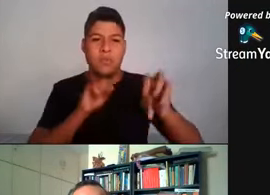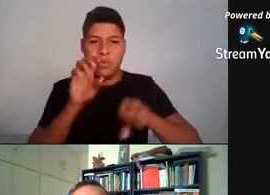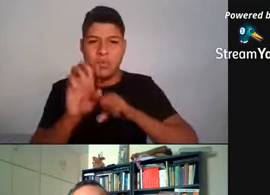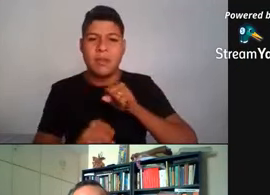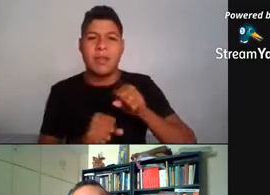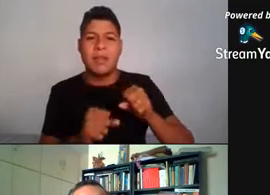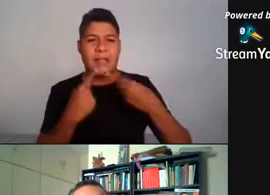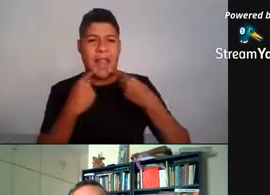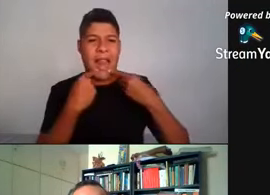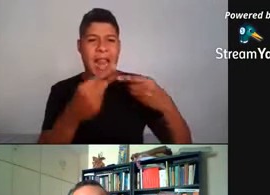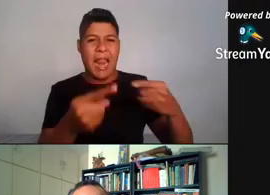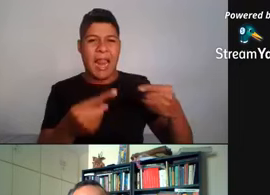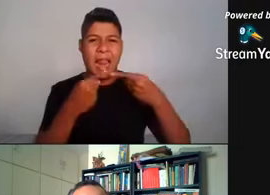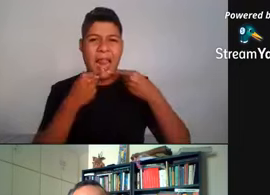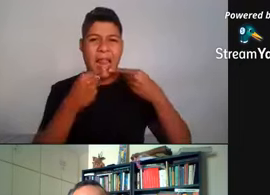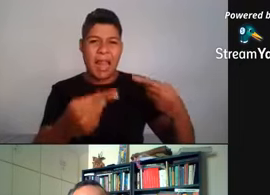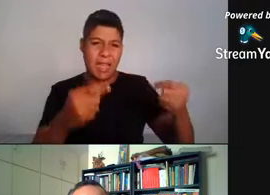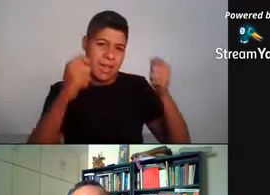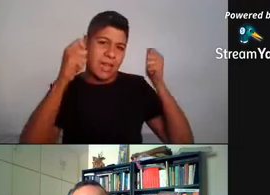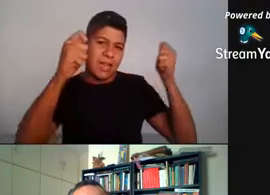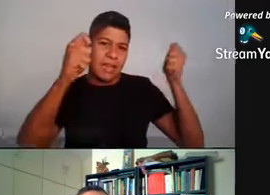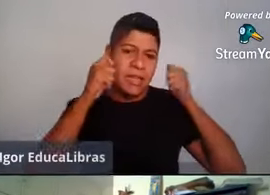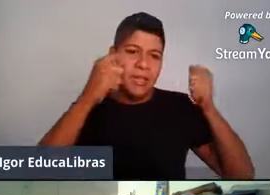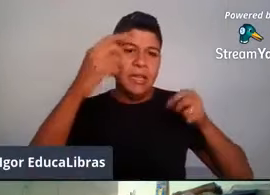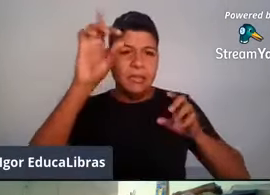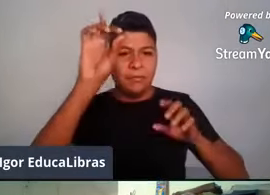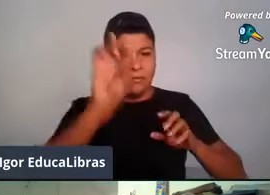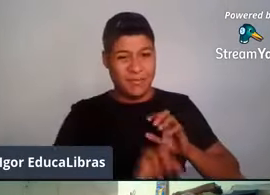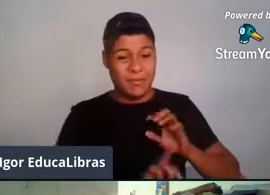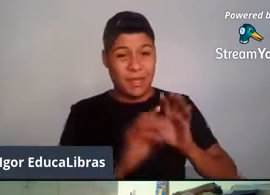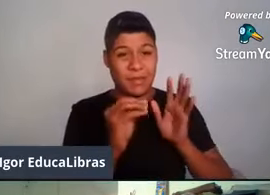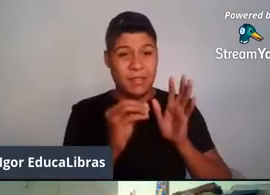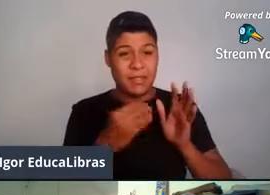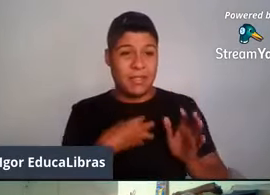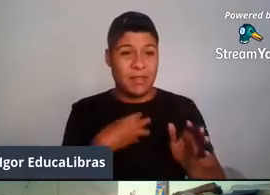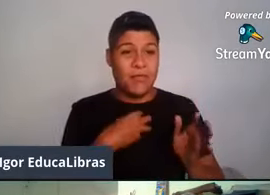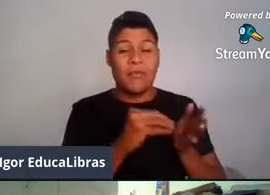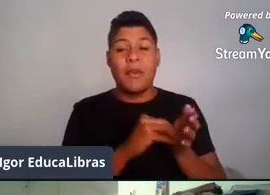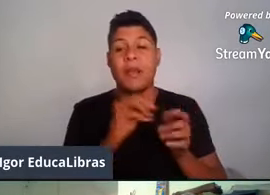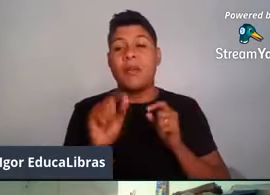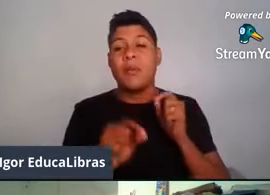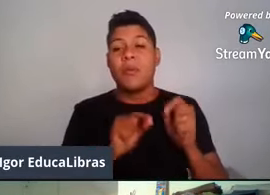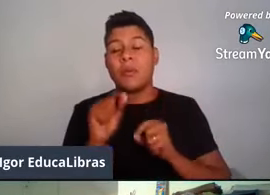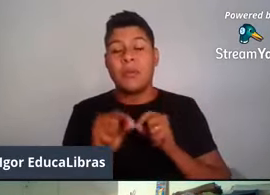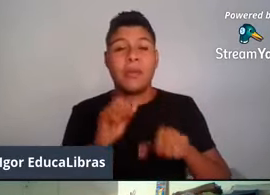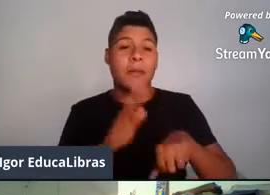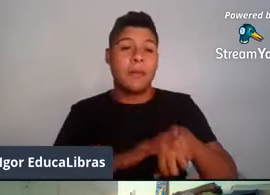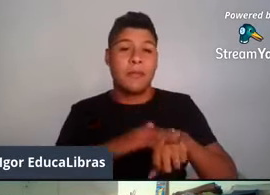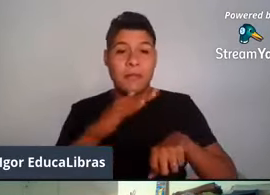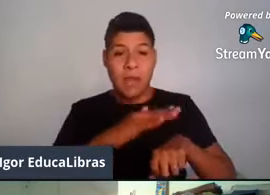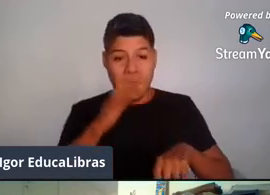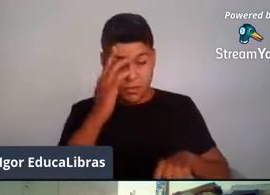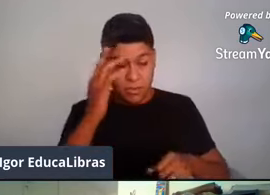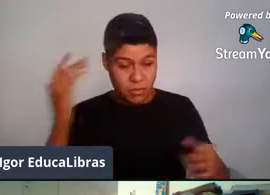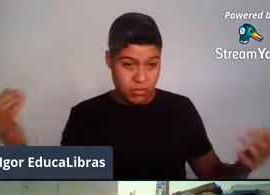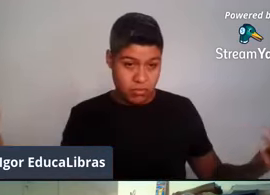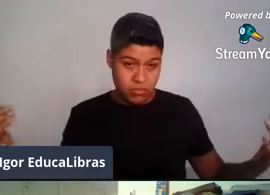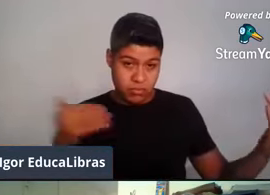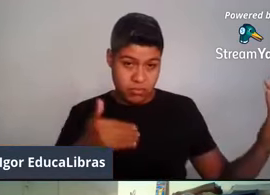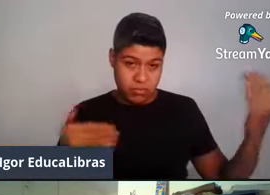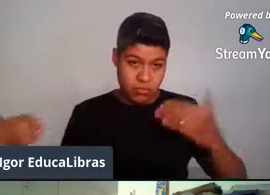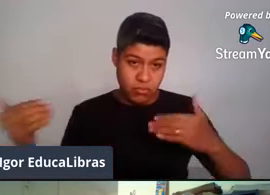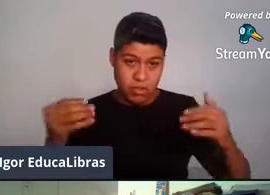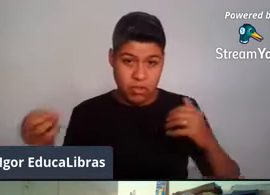brigando, lutando pelos direitos, e eu sinto um pouco falta disso, né, de mais pessoas, de pessoas novas